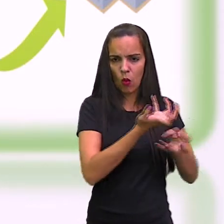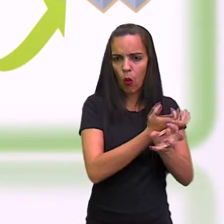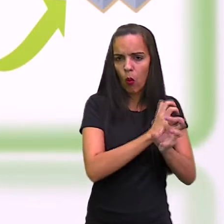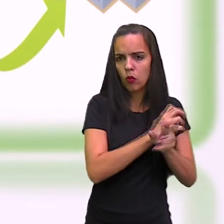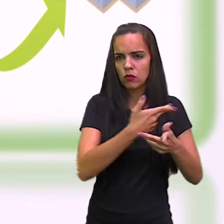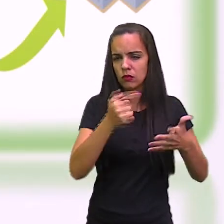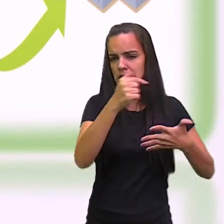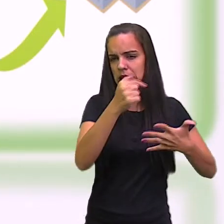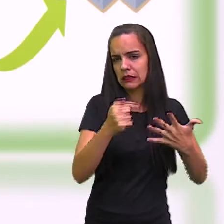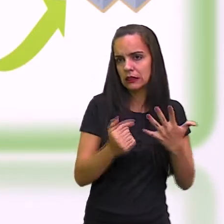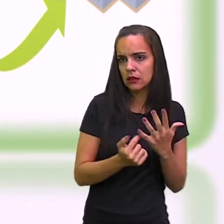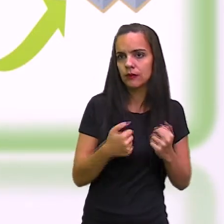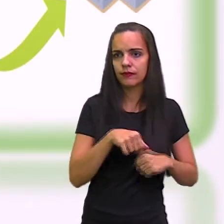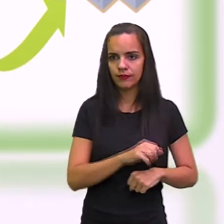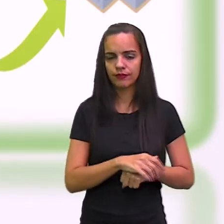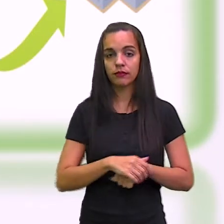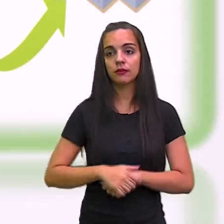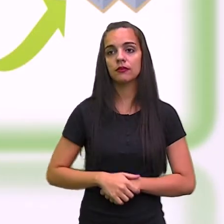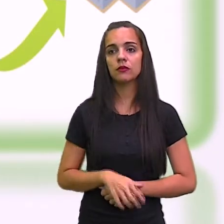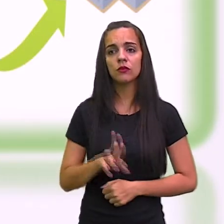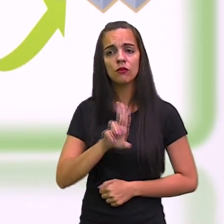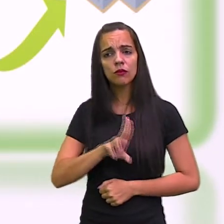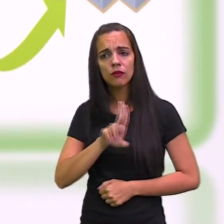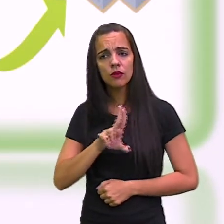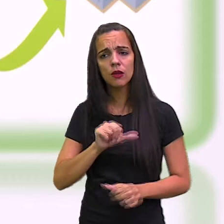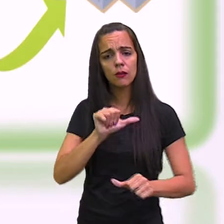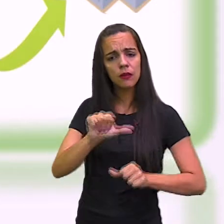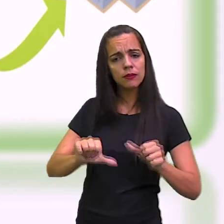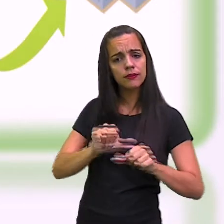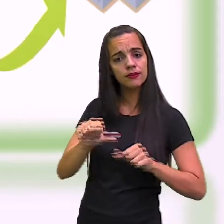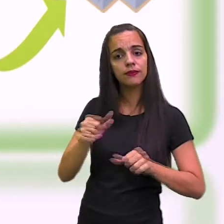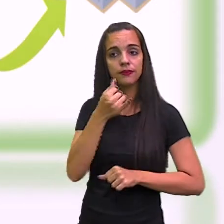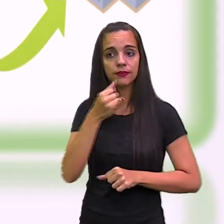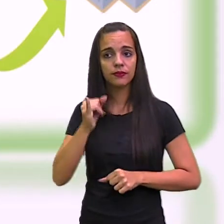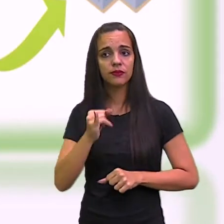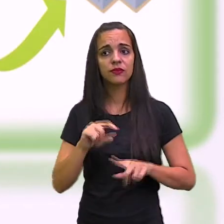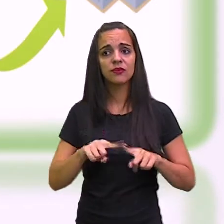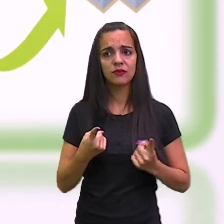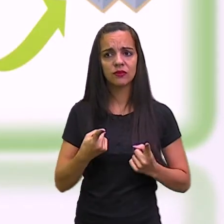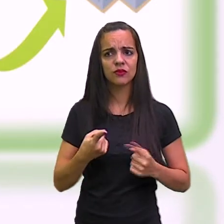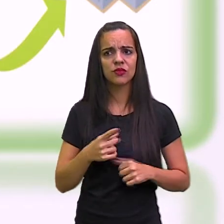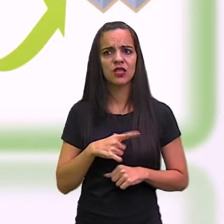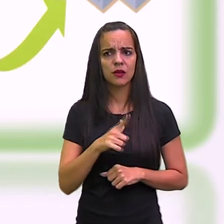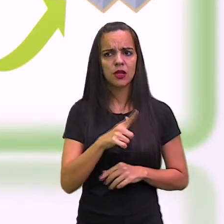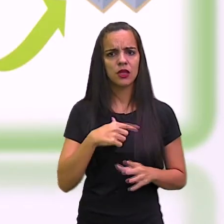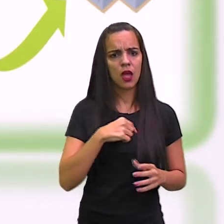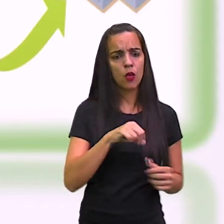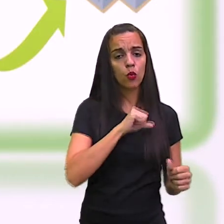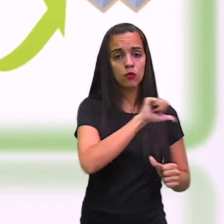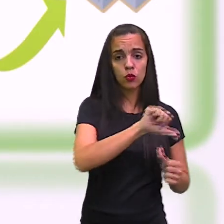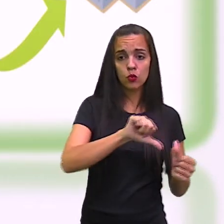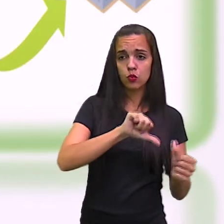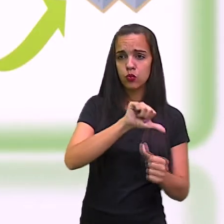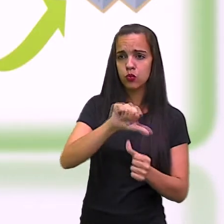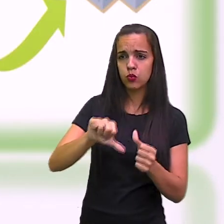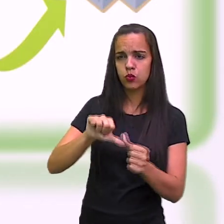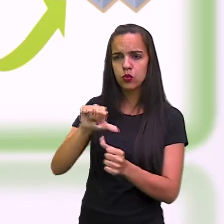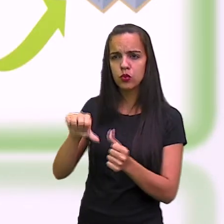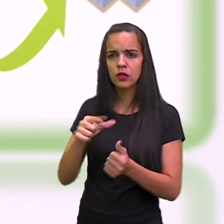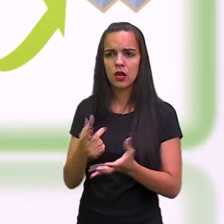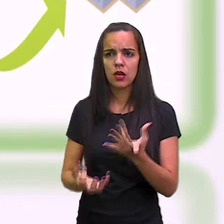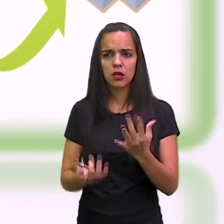biomassa ela é renovável. Sua renovação acontece por meio do ciclo do carbono. A